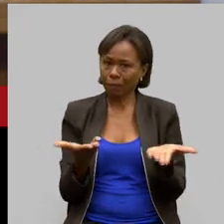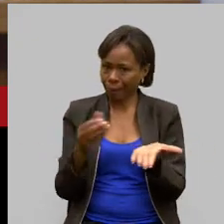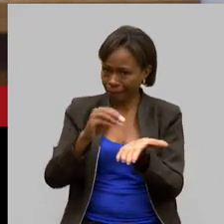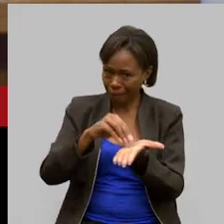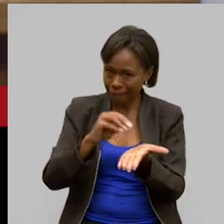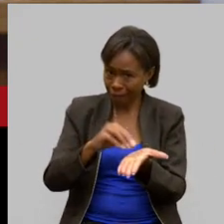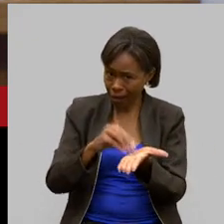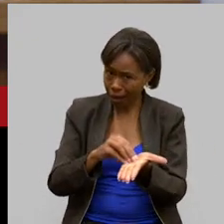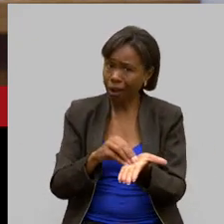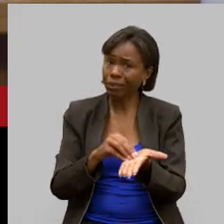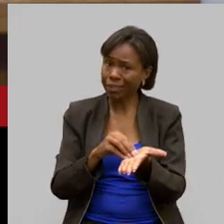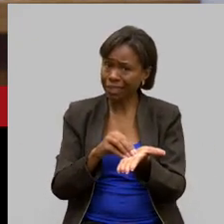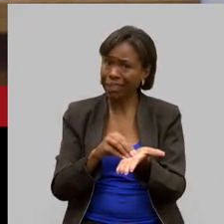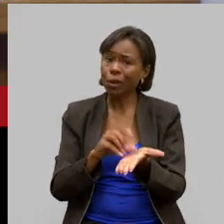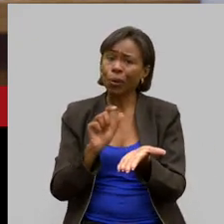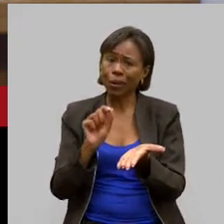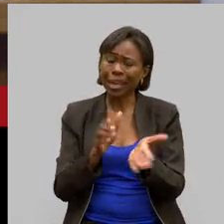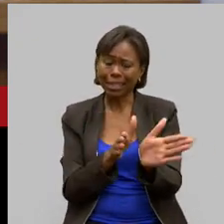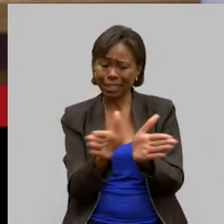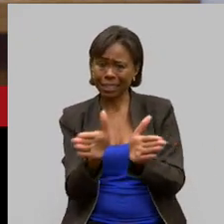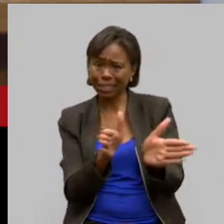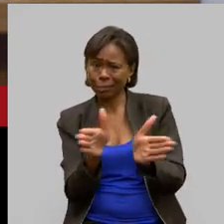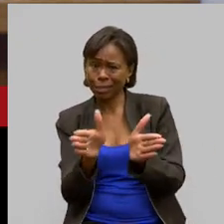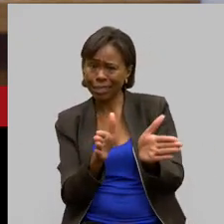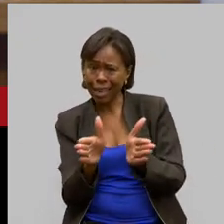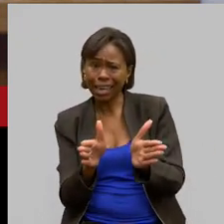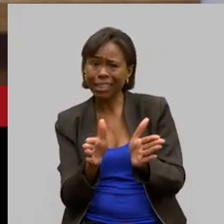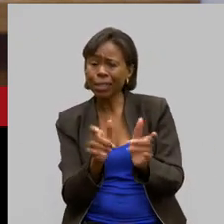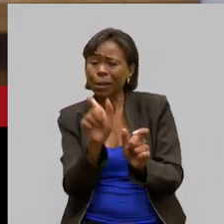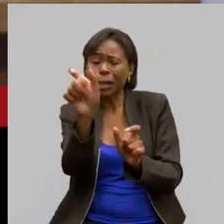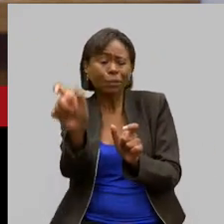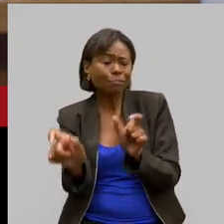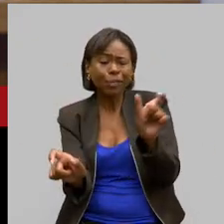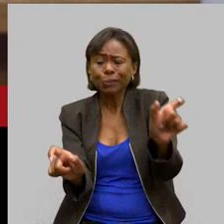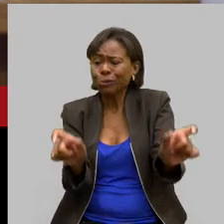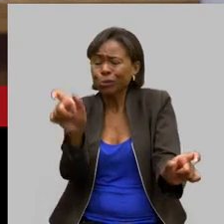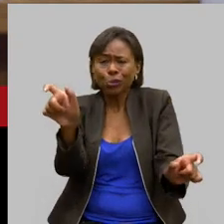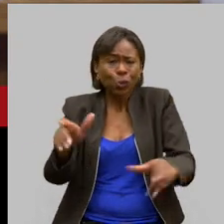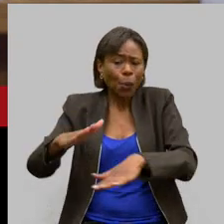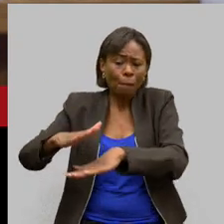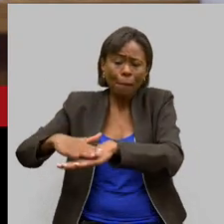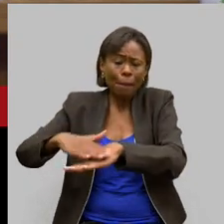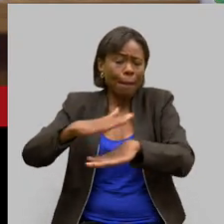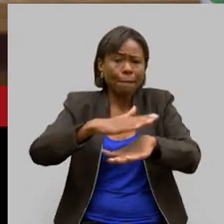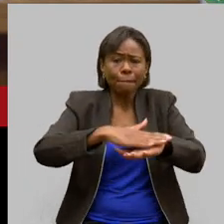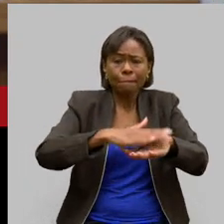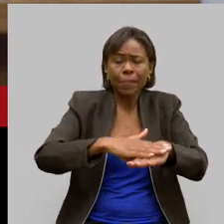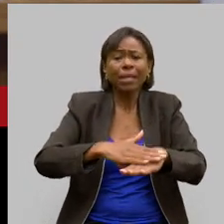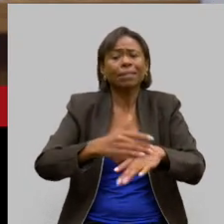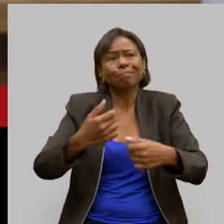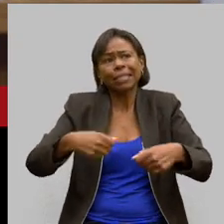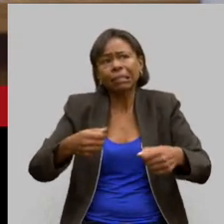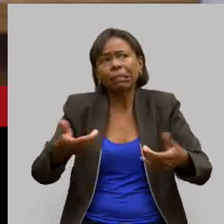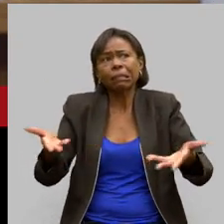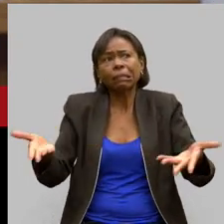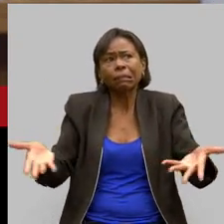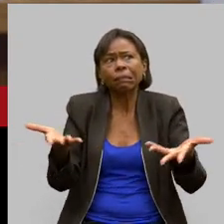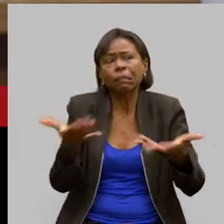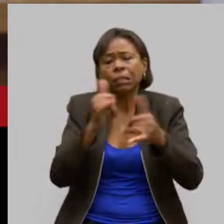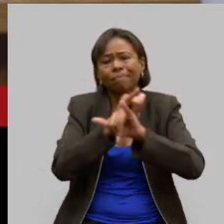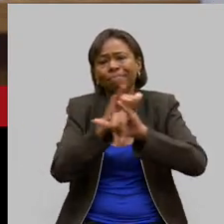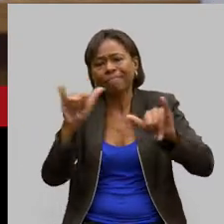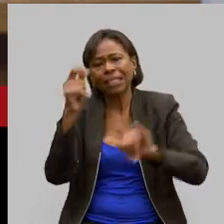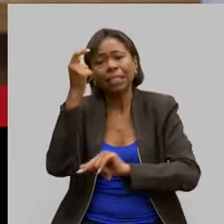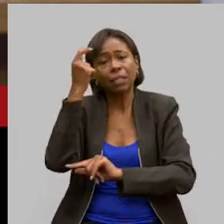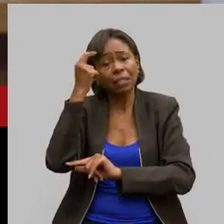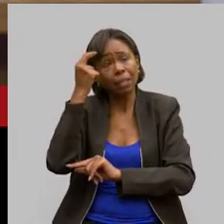essa acessibilidade atitudinal do outro a gente trabalhar com isso fazendo Talvez uma campanha o que a gente está pensando